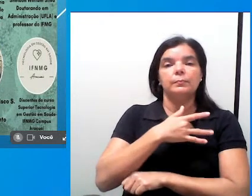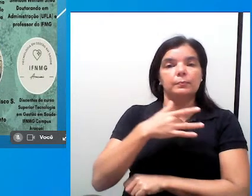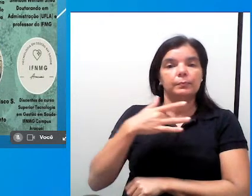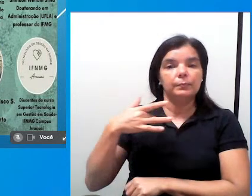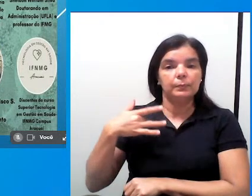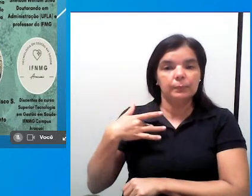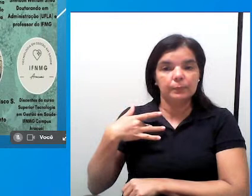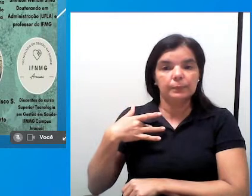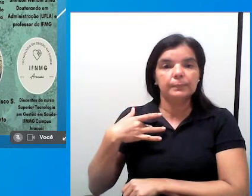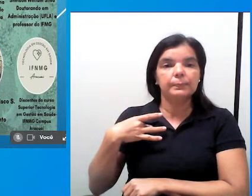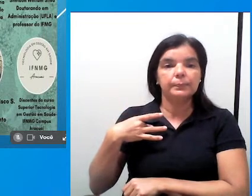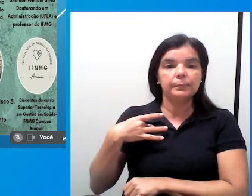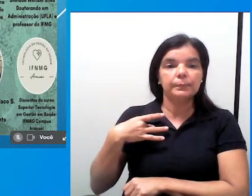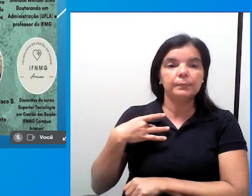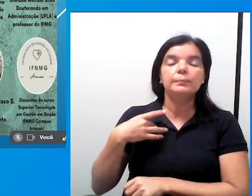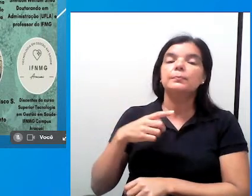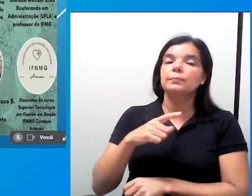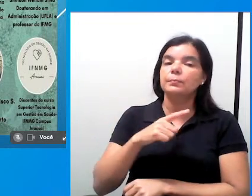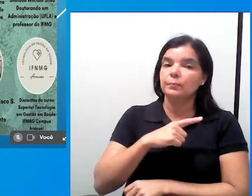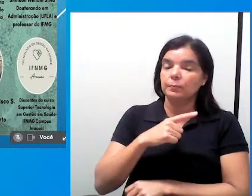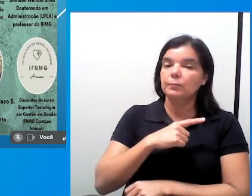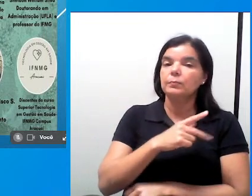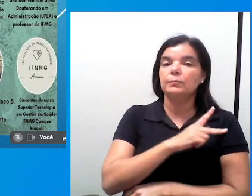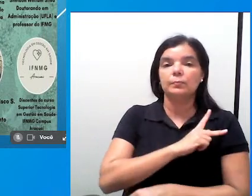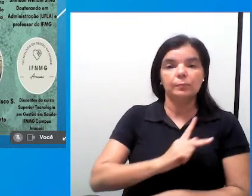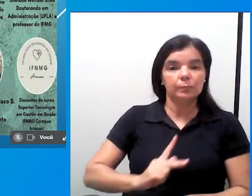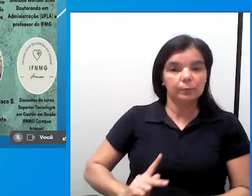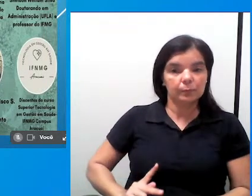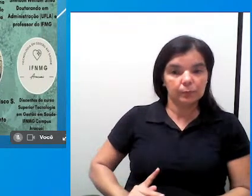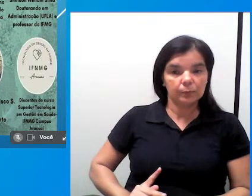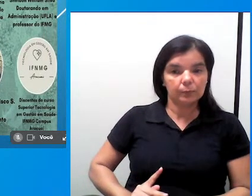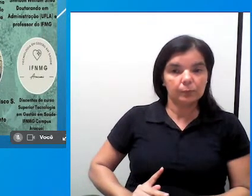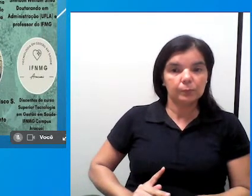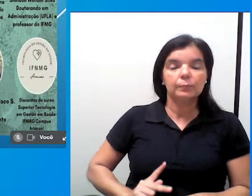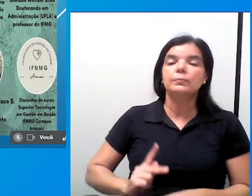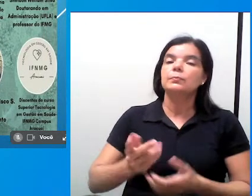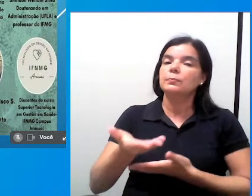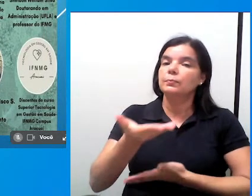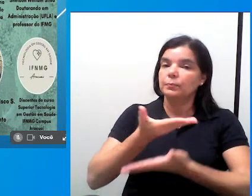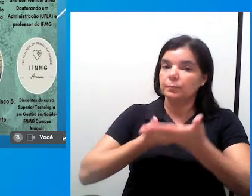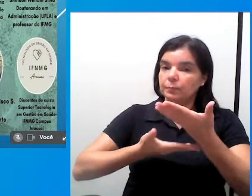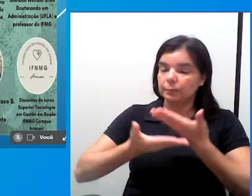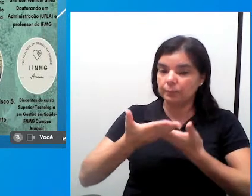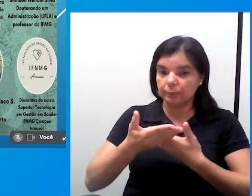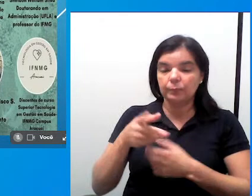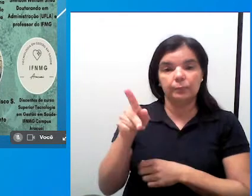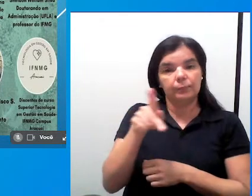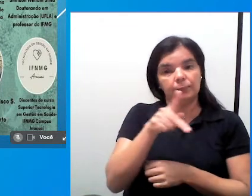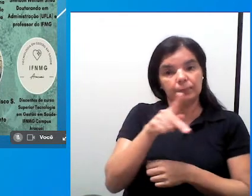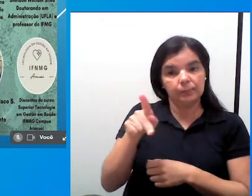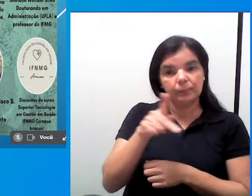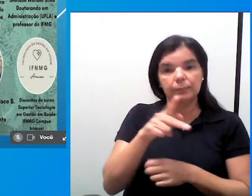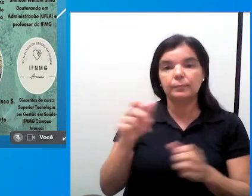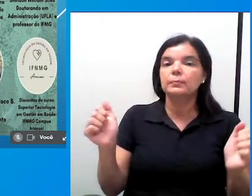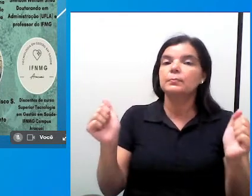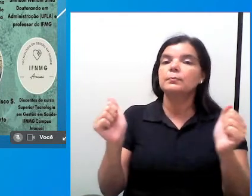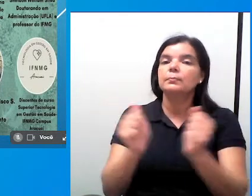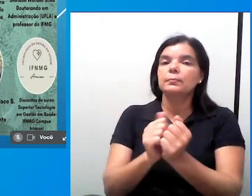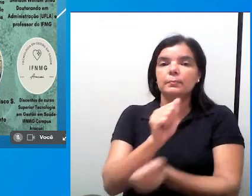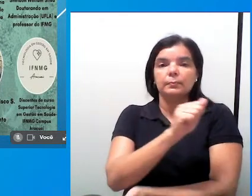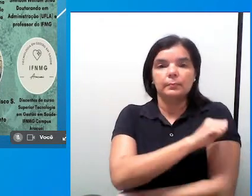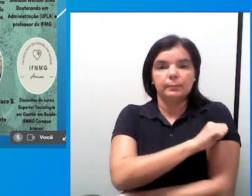uma curadoria partilhada entre o corpo docente e os nossos alunos,